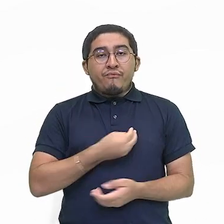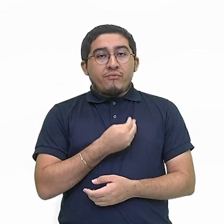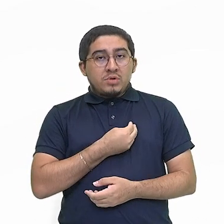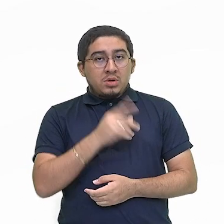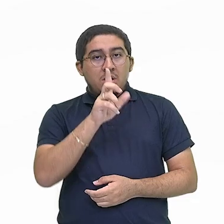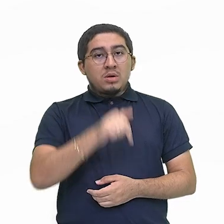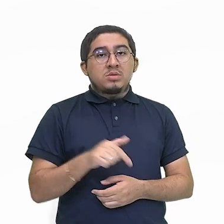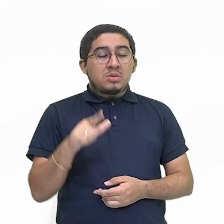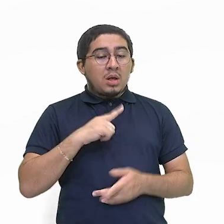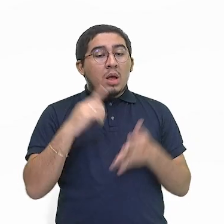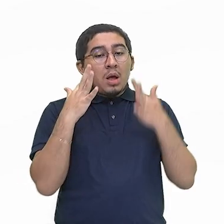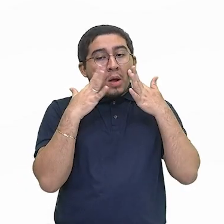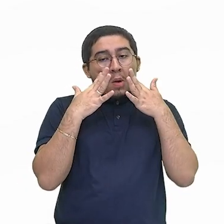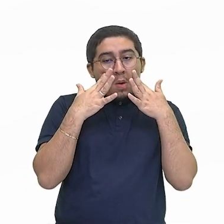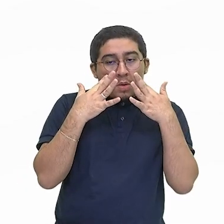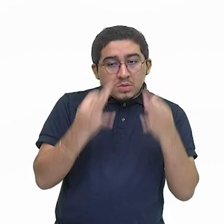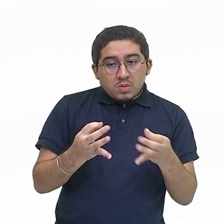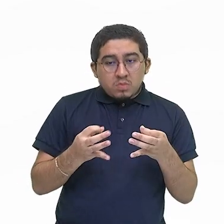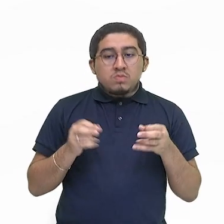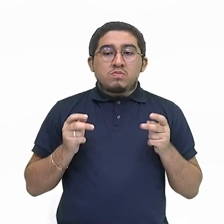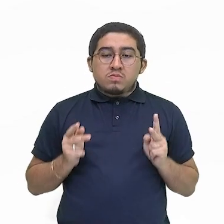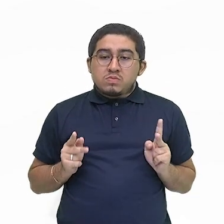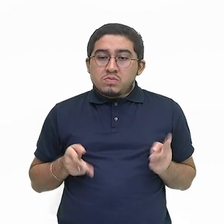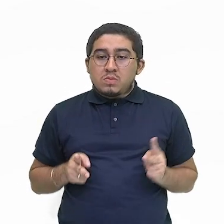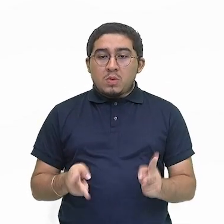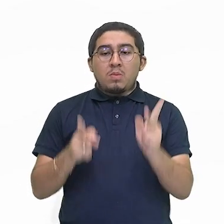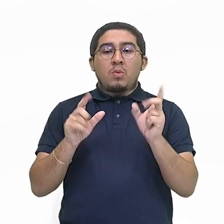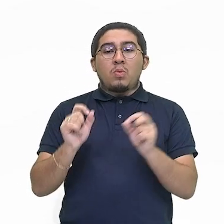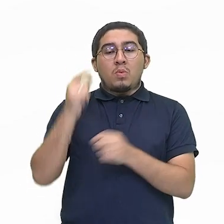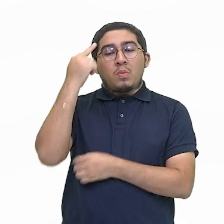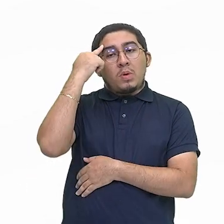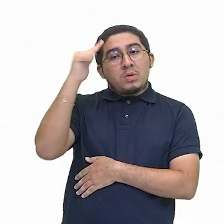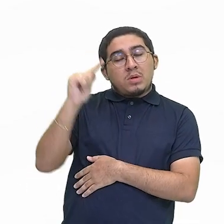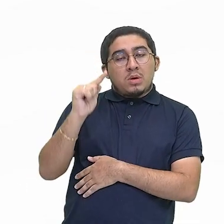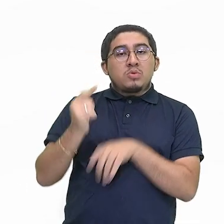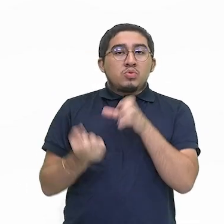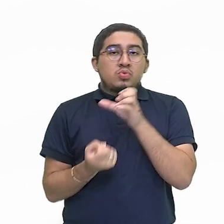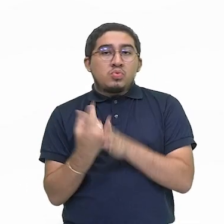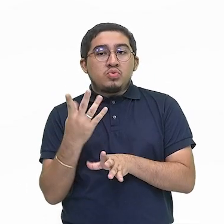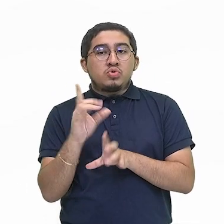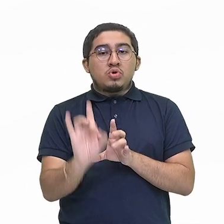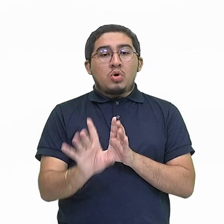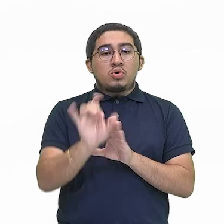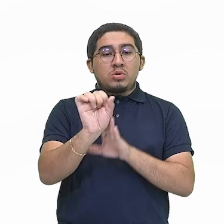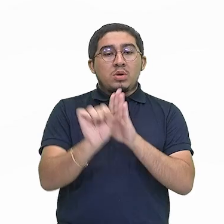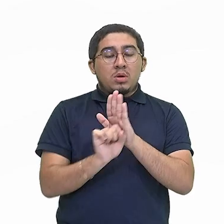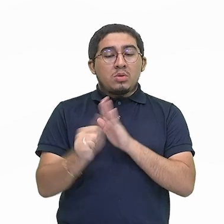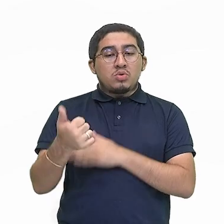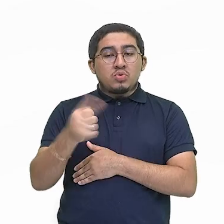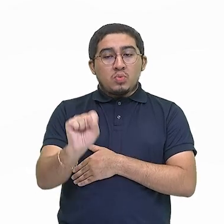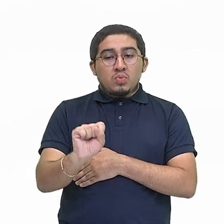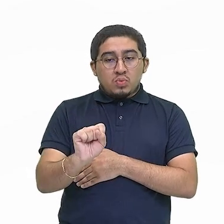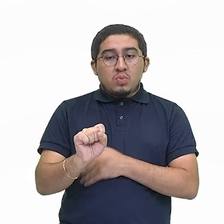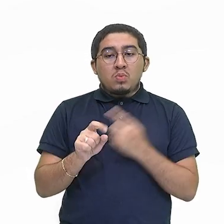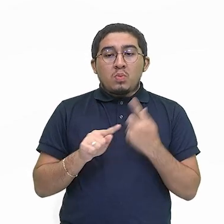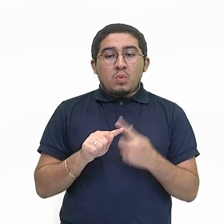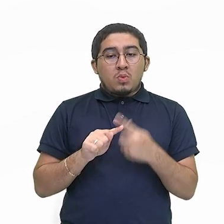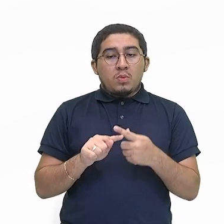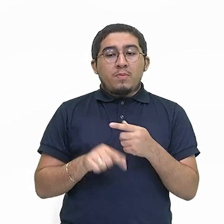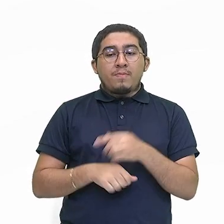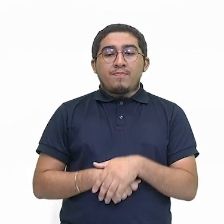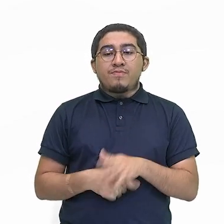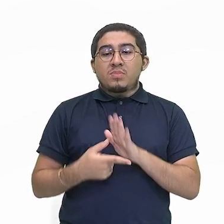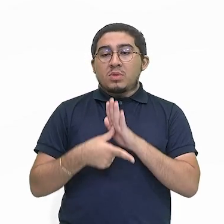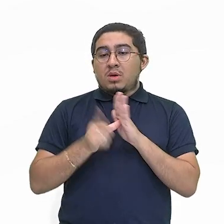recebe atenção especial, e é uma ideia que surge apenas no século XVIII, porque então